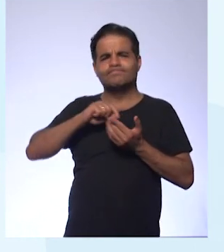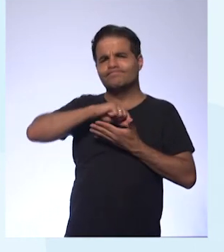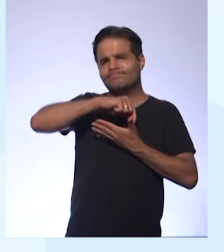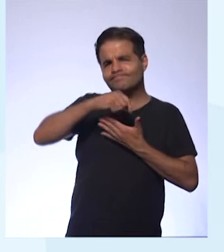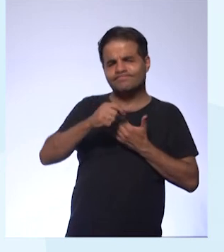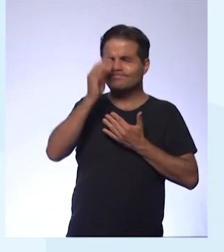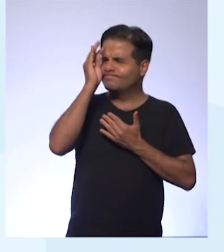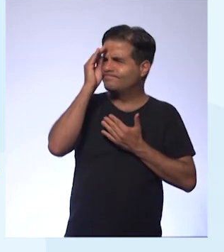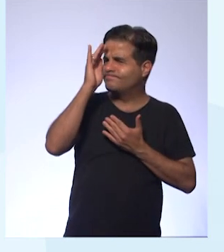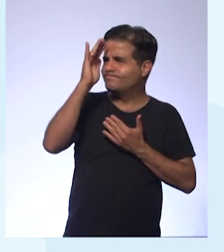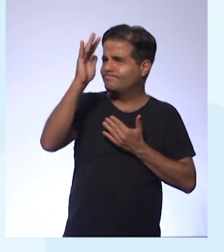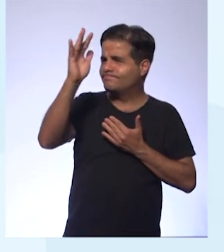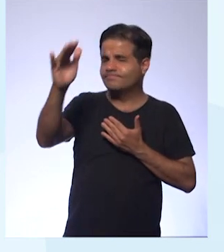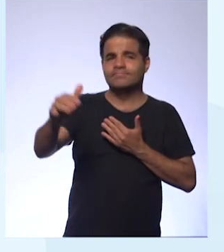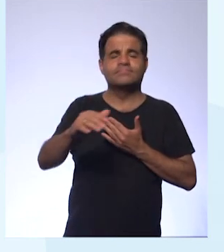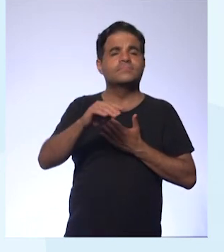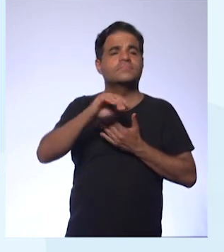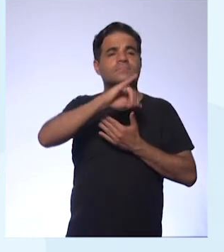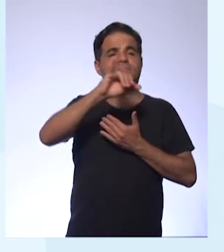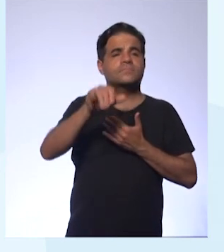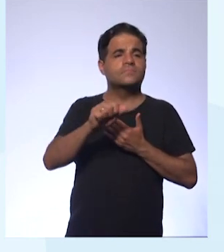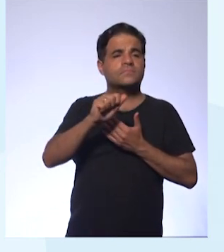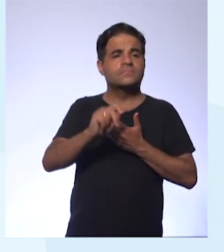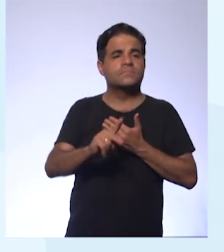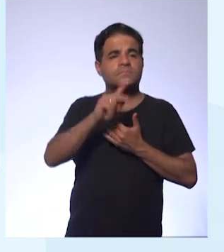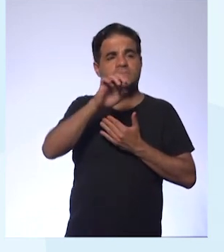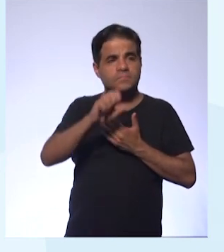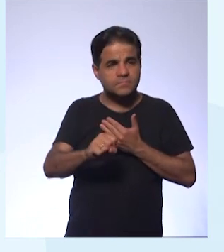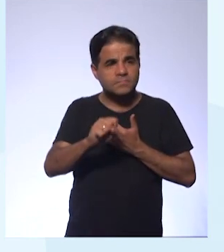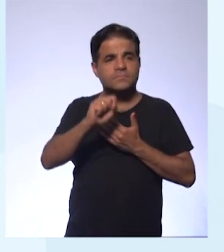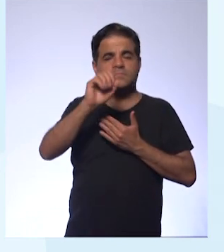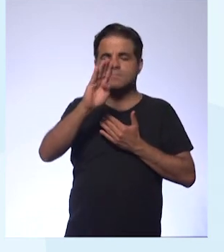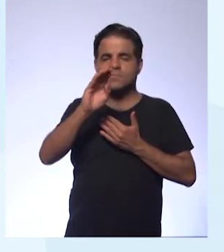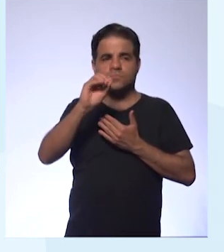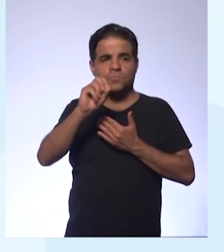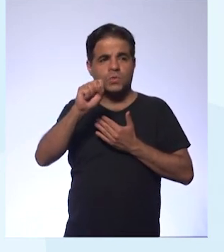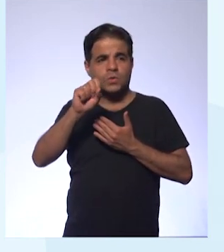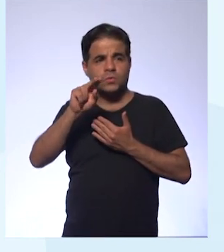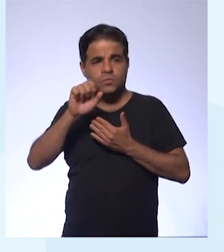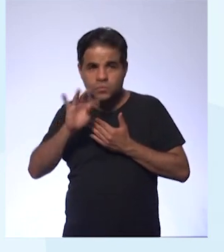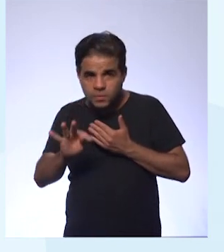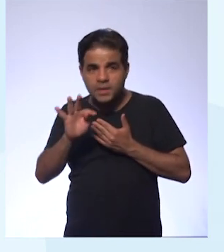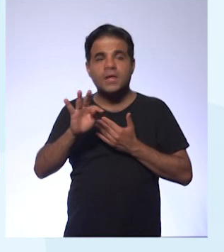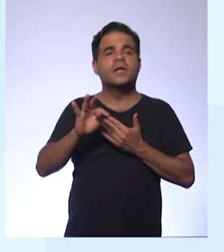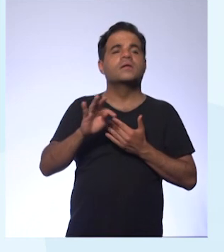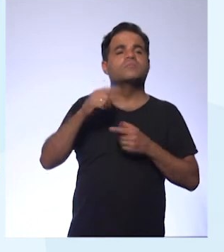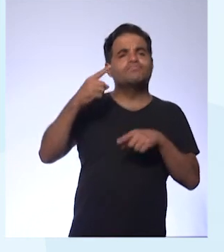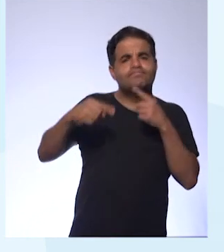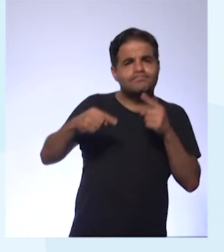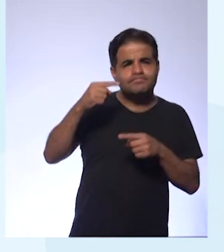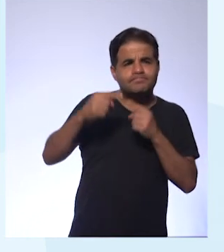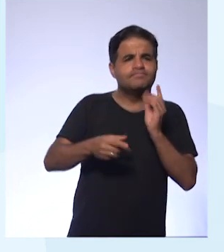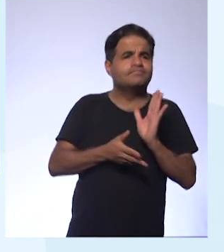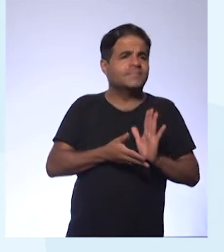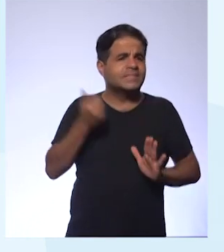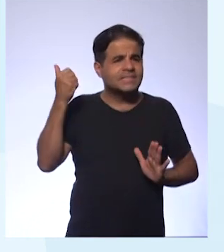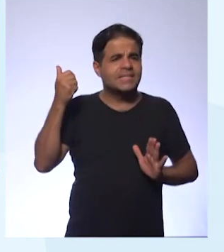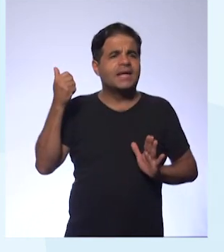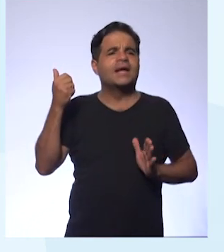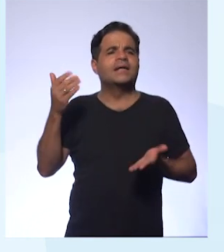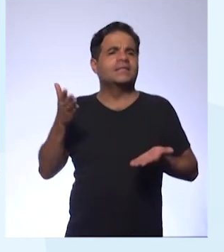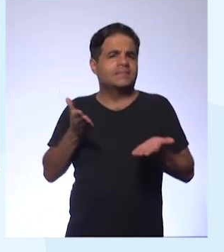diversas teorias, como as de Jacques Bossuet, que, através do livro A Política Tirada das Sagradas